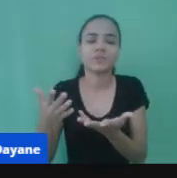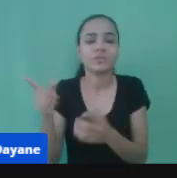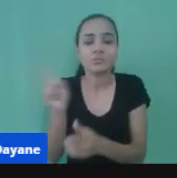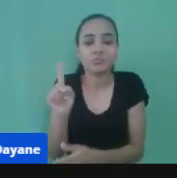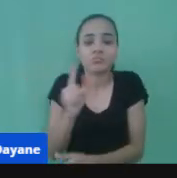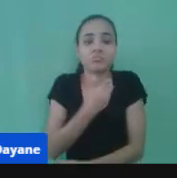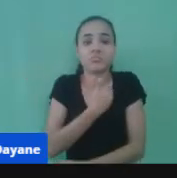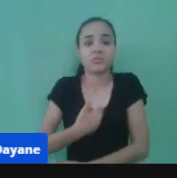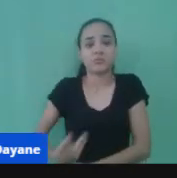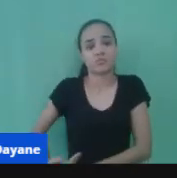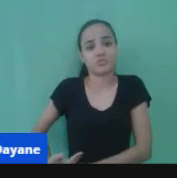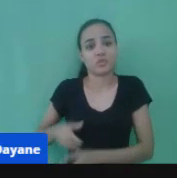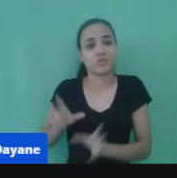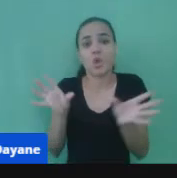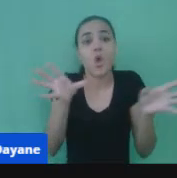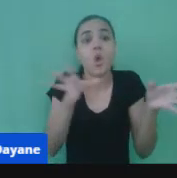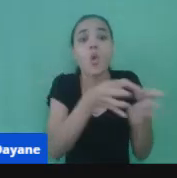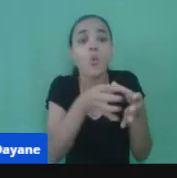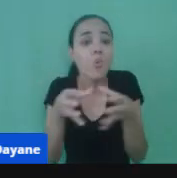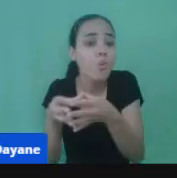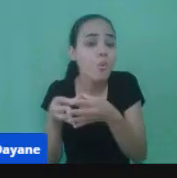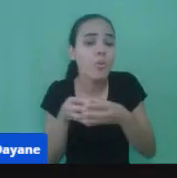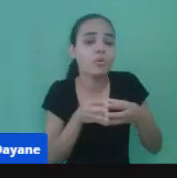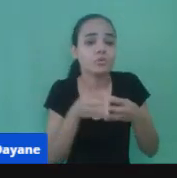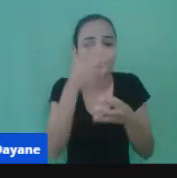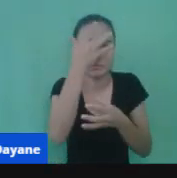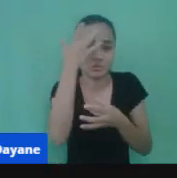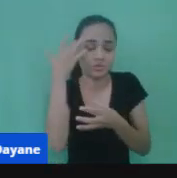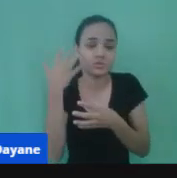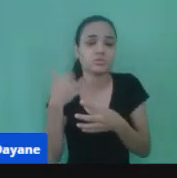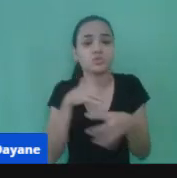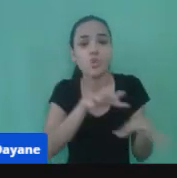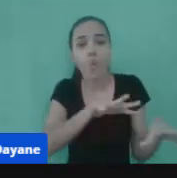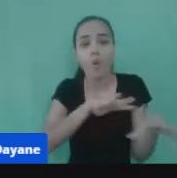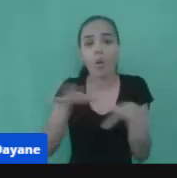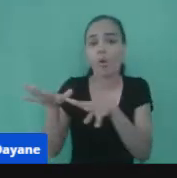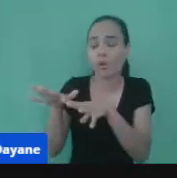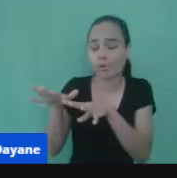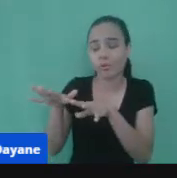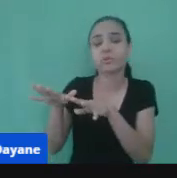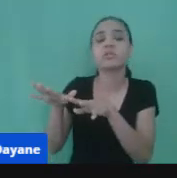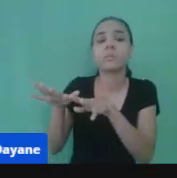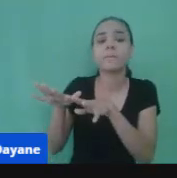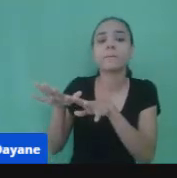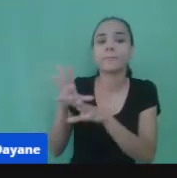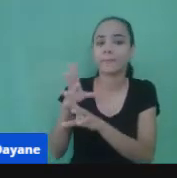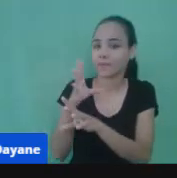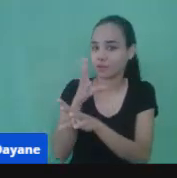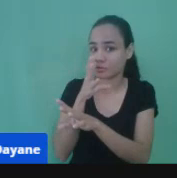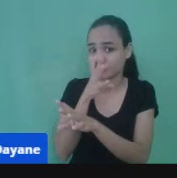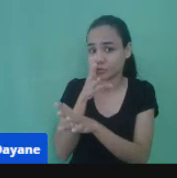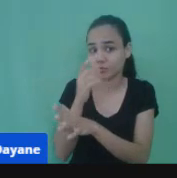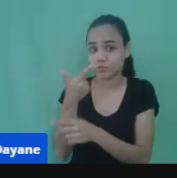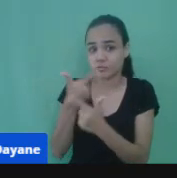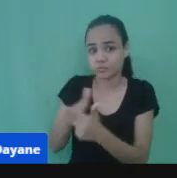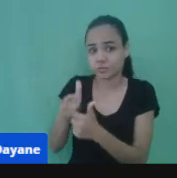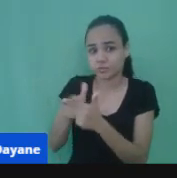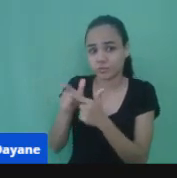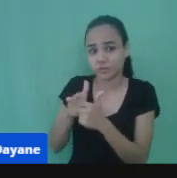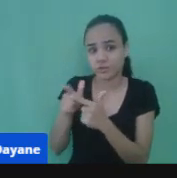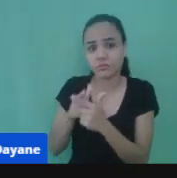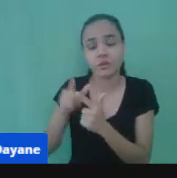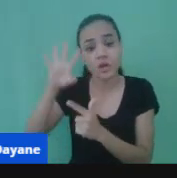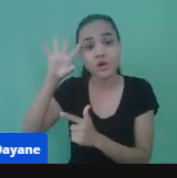sociais, grupos de pessoas que olham e observam, veem esse problema e eles resolvem fazer esse